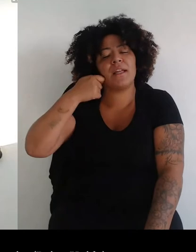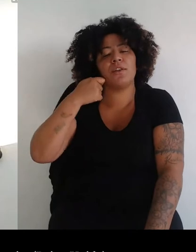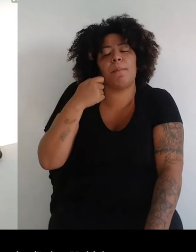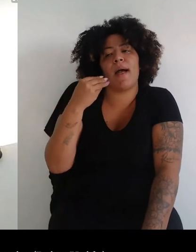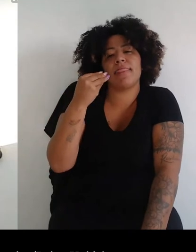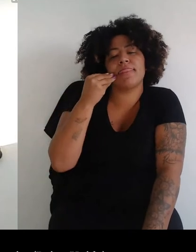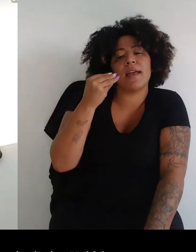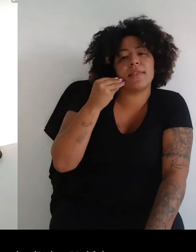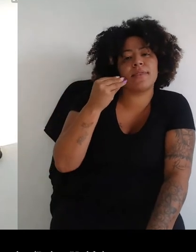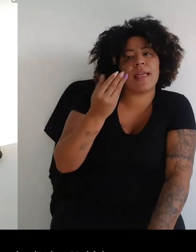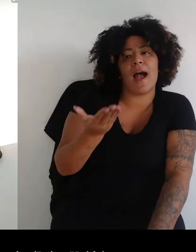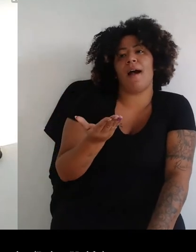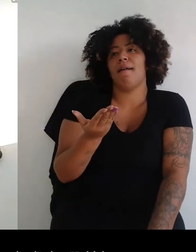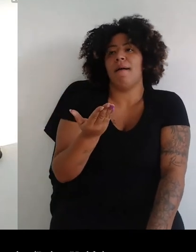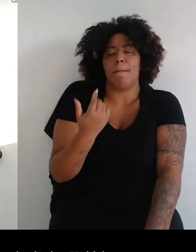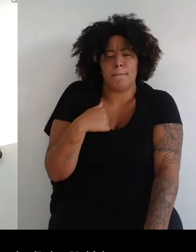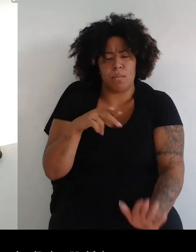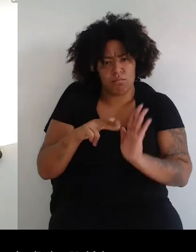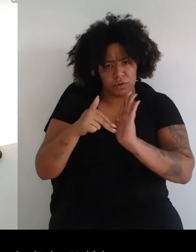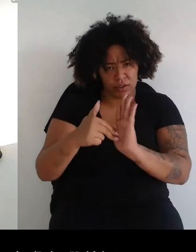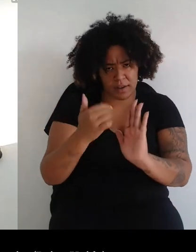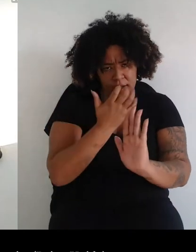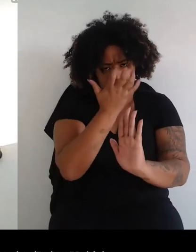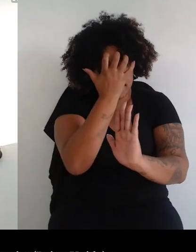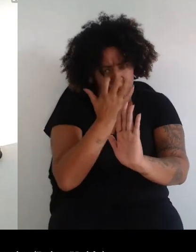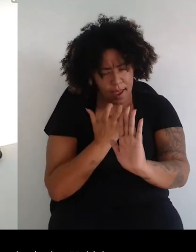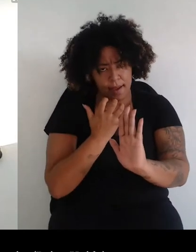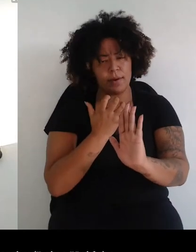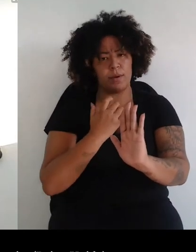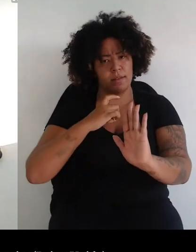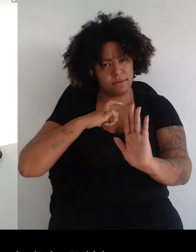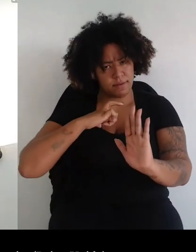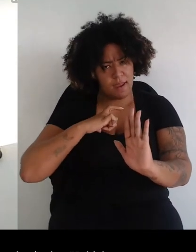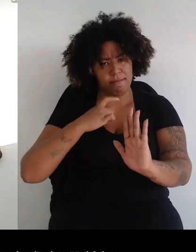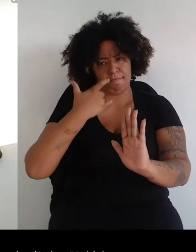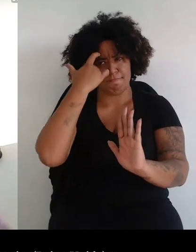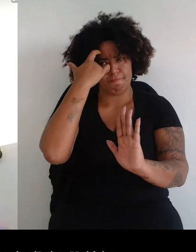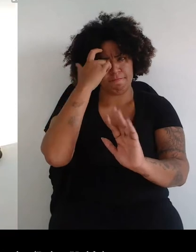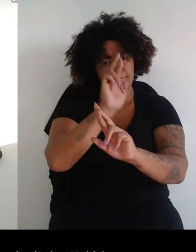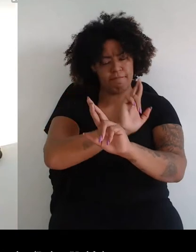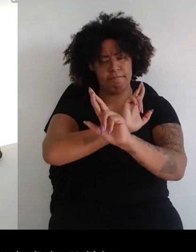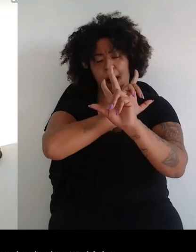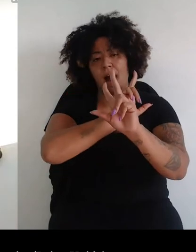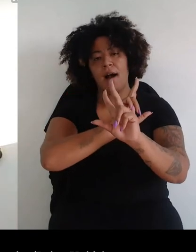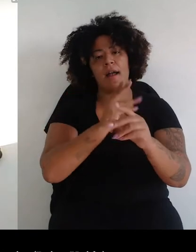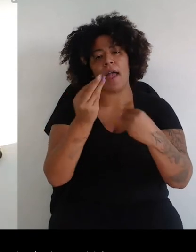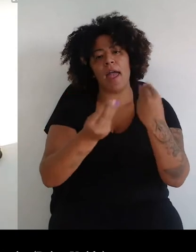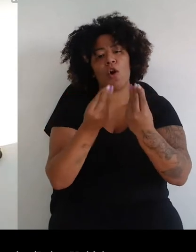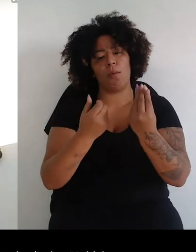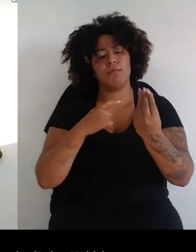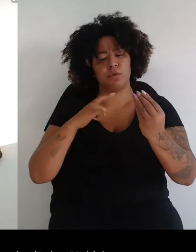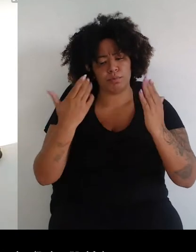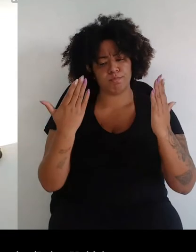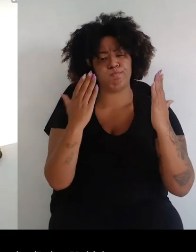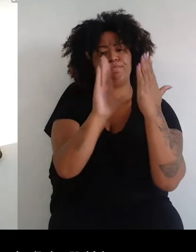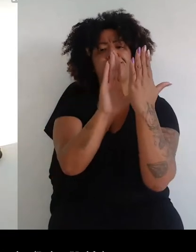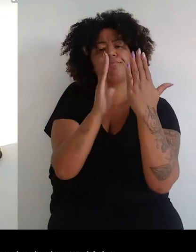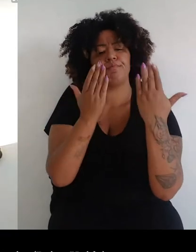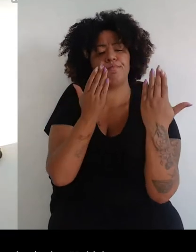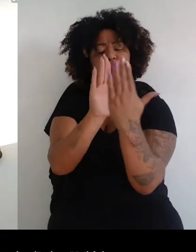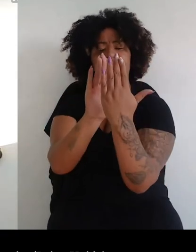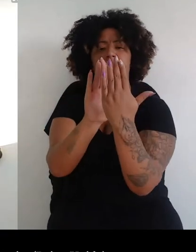artista sério um artista intenso e trazer um pouco de autoridade com isso com frequência